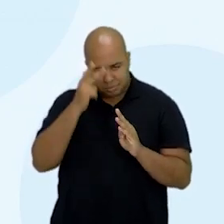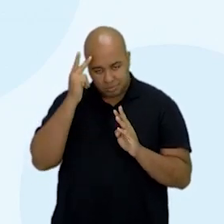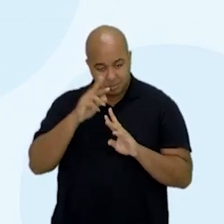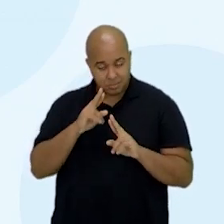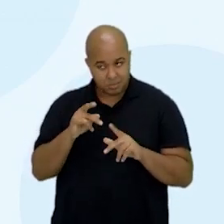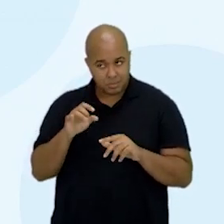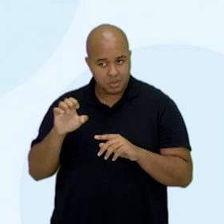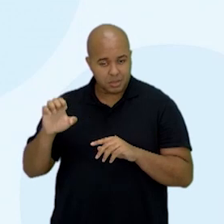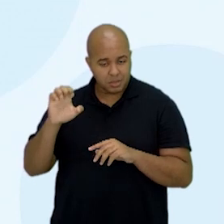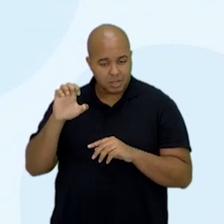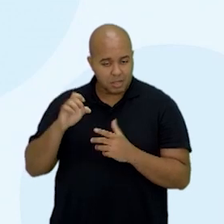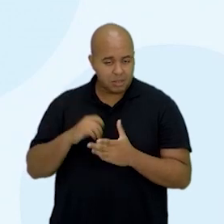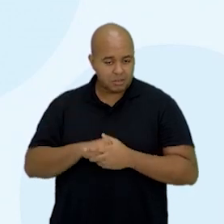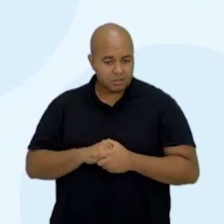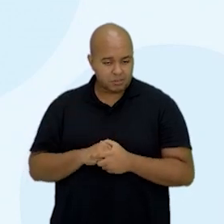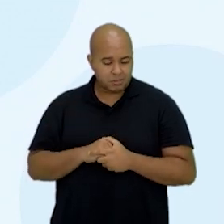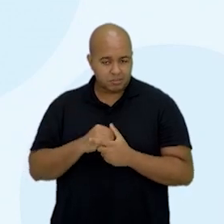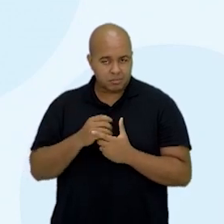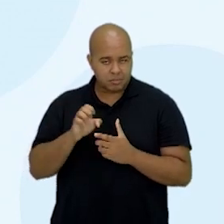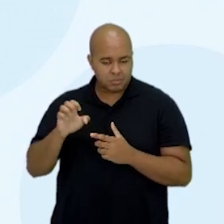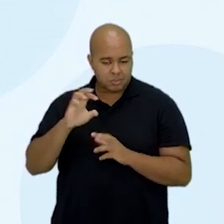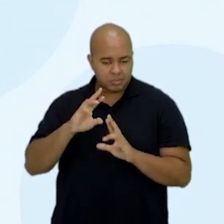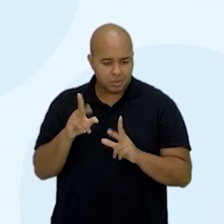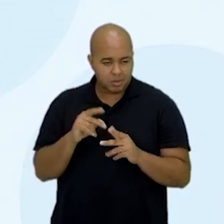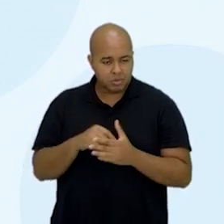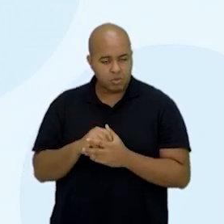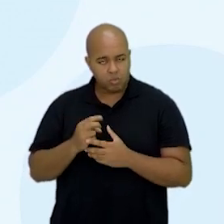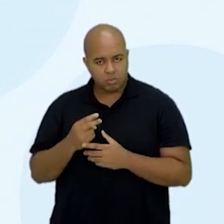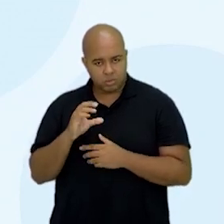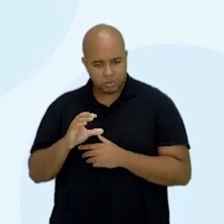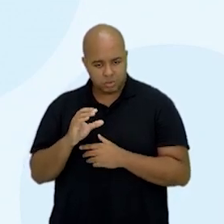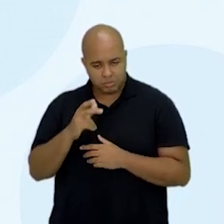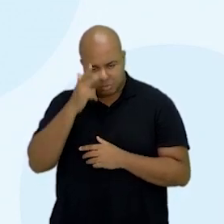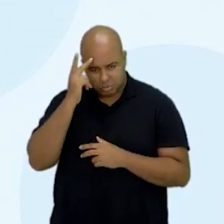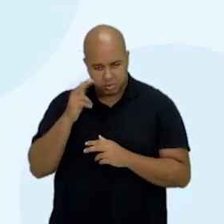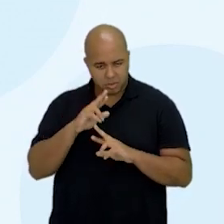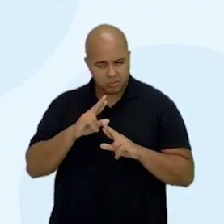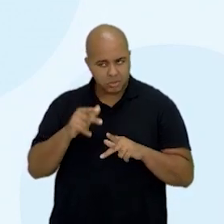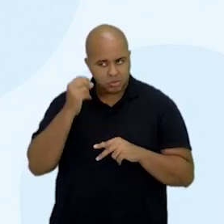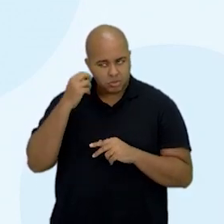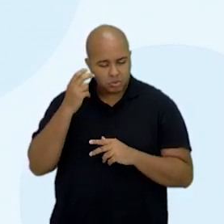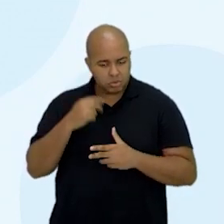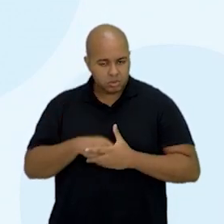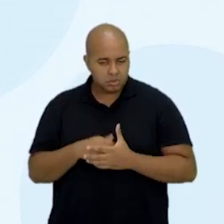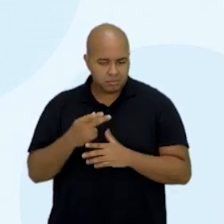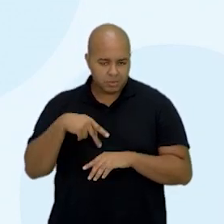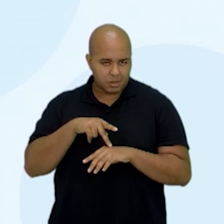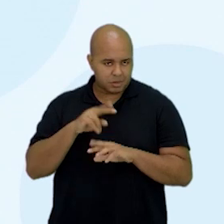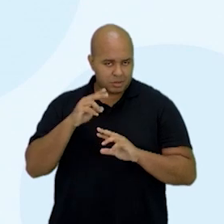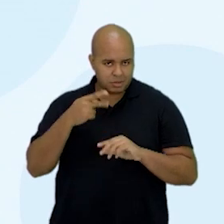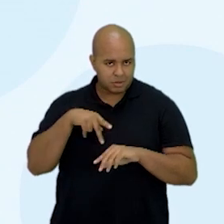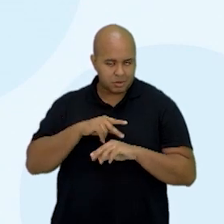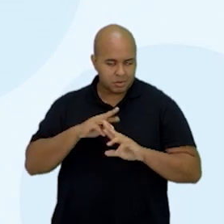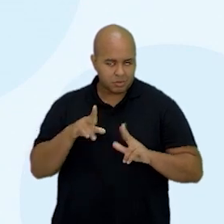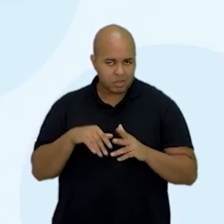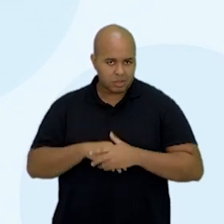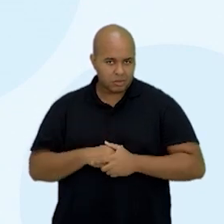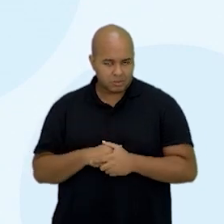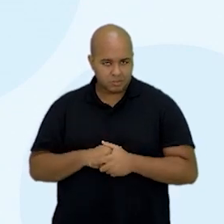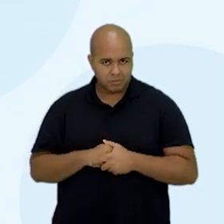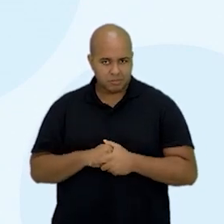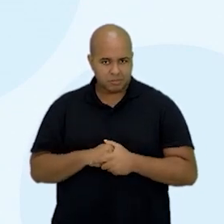from the friend States pessoas de estados diferentes ou people from the Franca pessoas de países